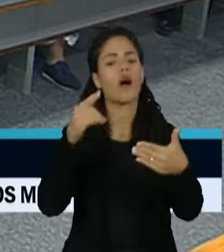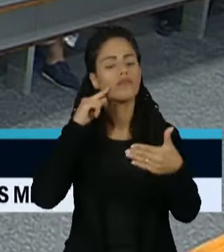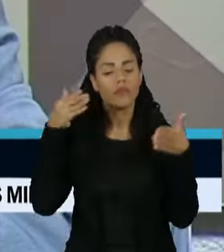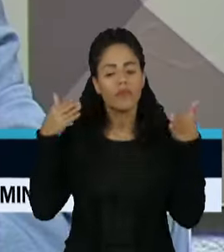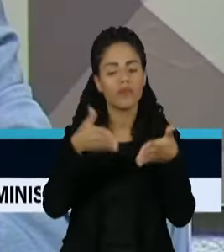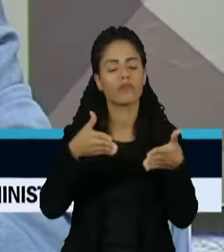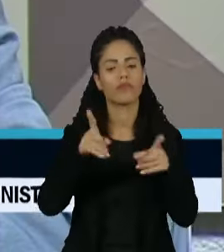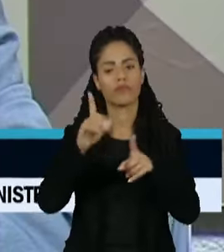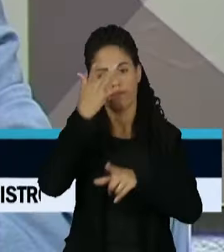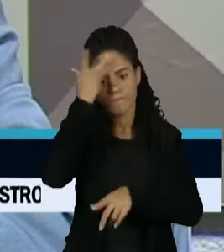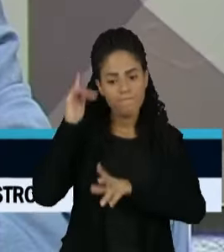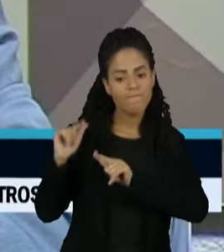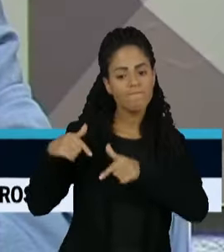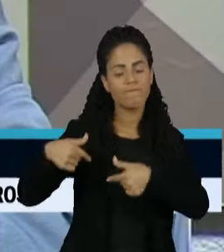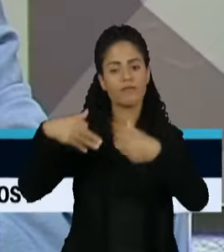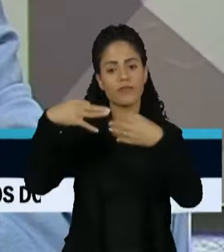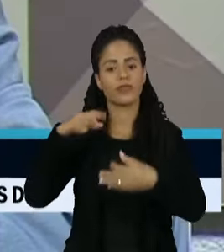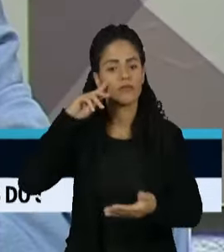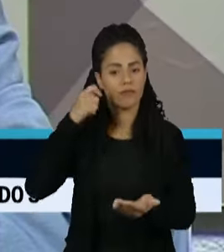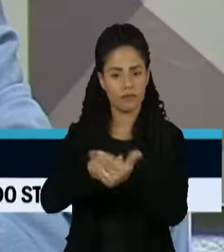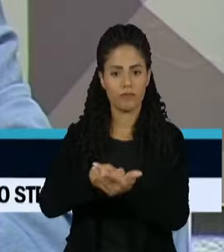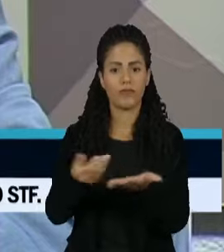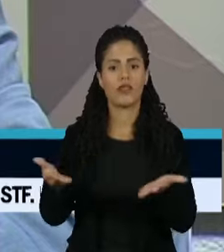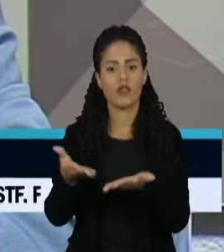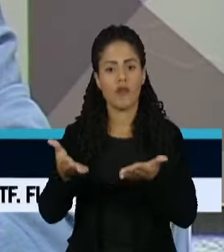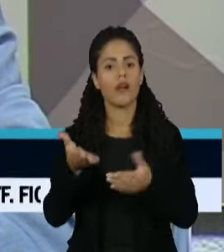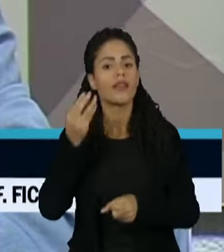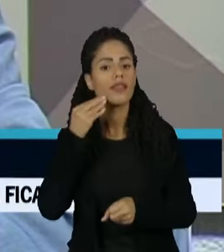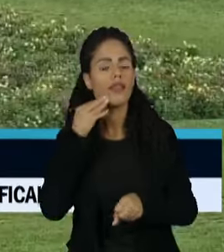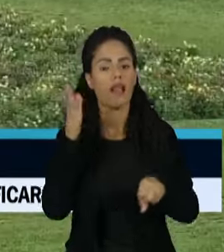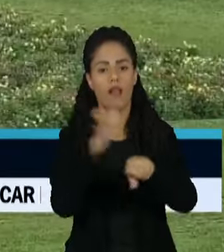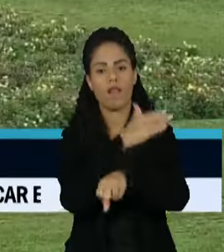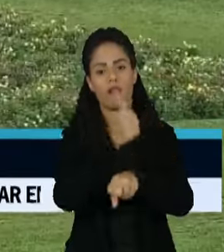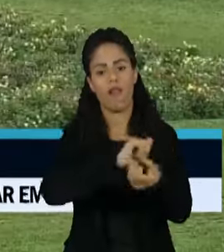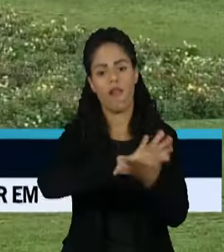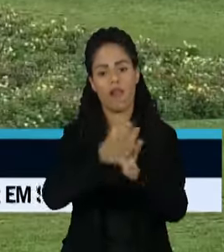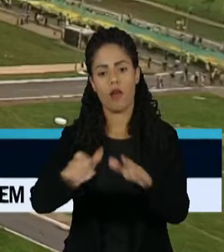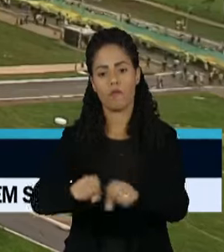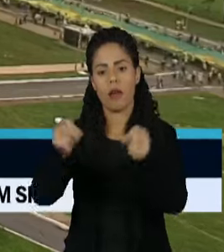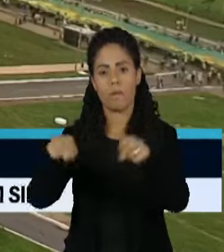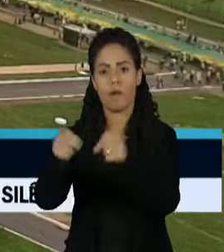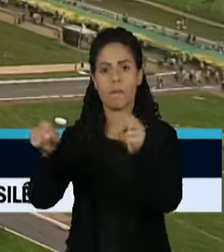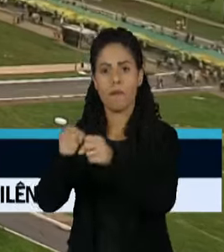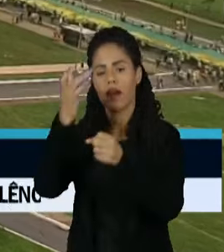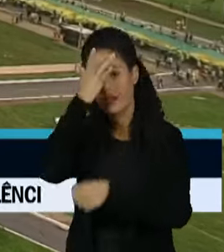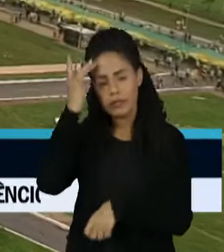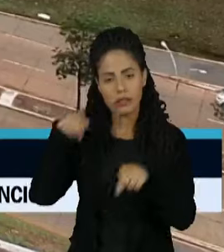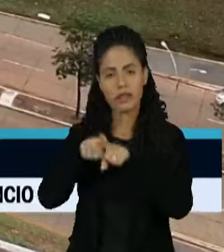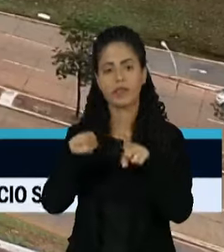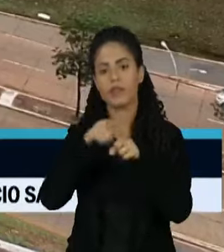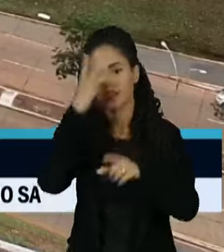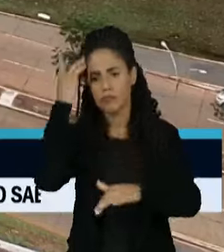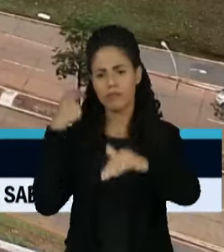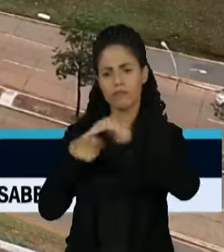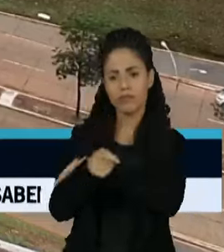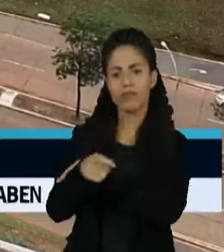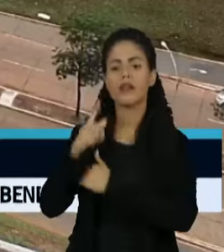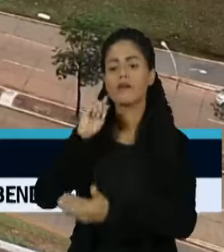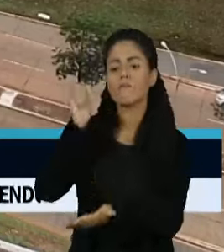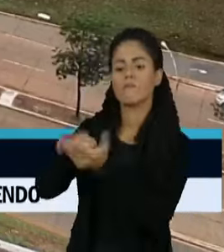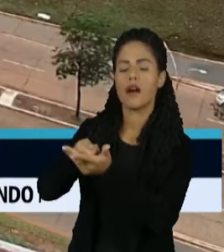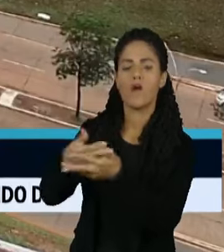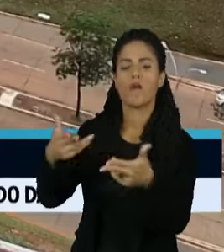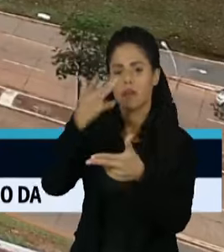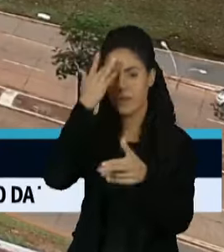na atuação de quem teve papel decisivo na tentativa de golpe, incluindo aí os financiadores dos acampamentos e